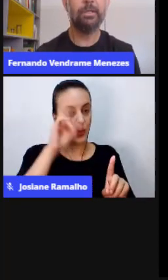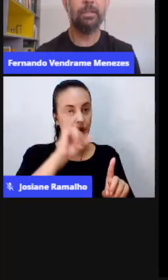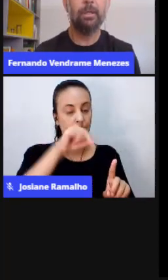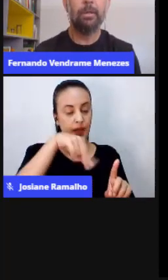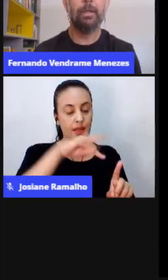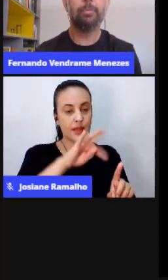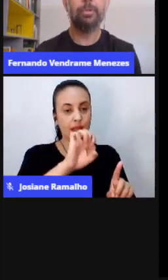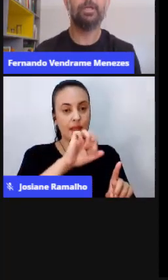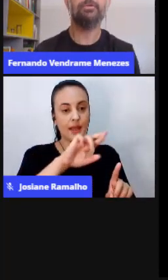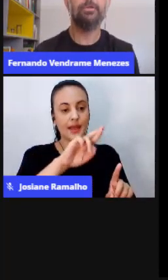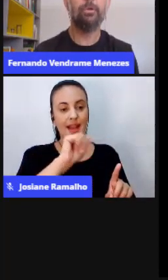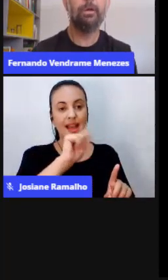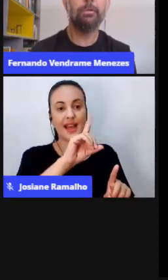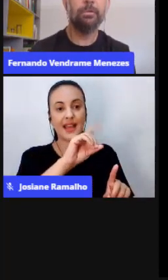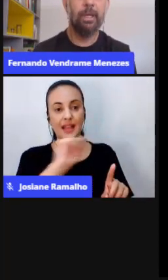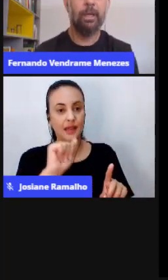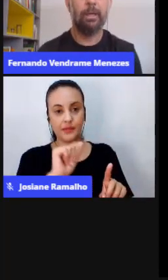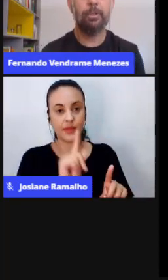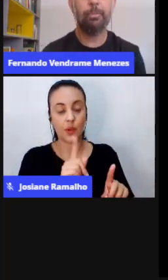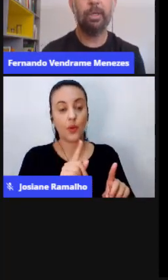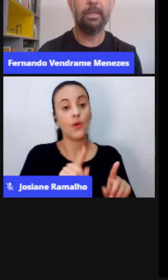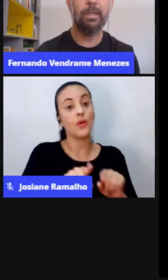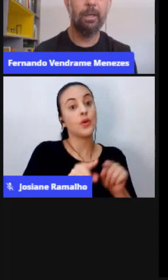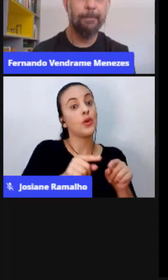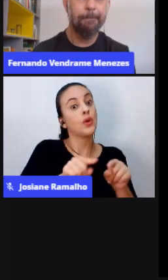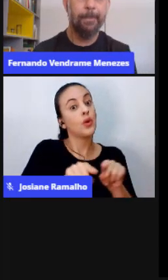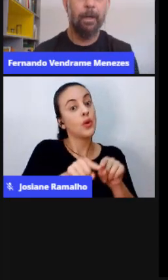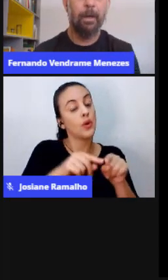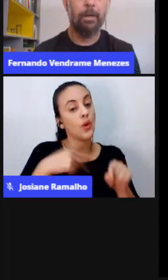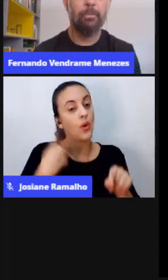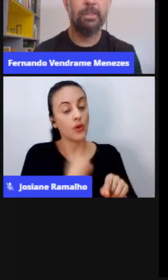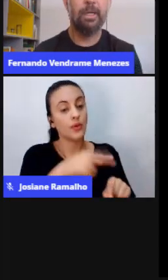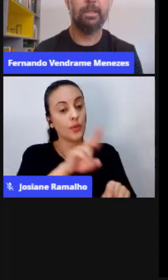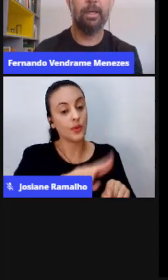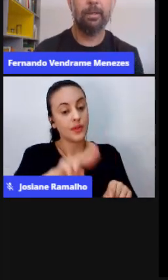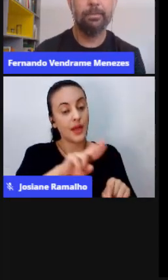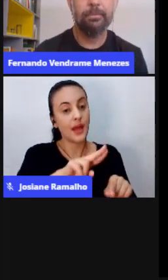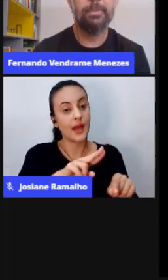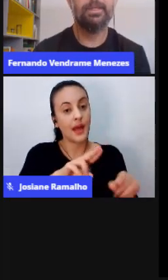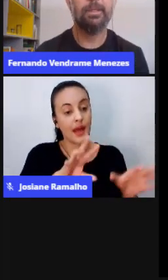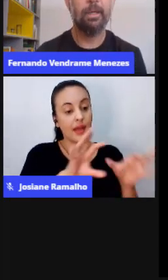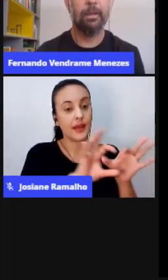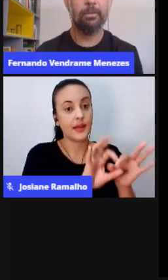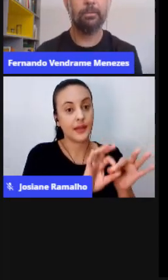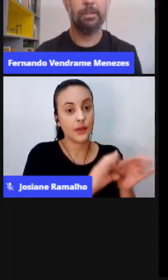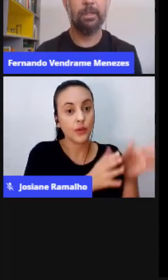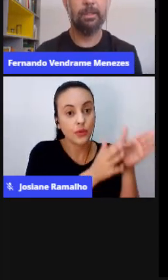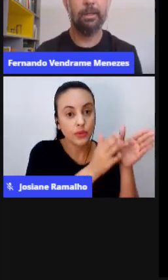diferente. Os processos históricos, eles podem ter uma certa